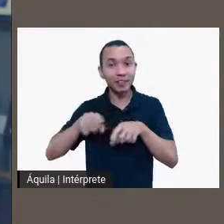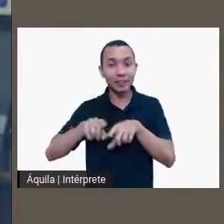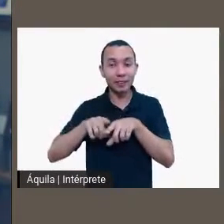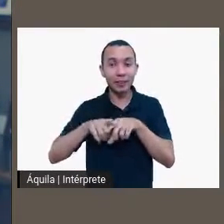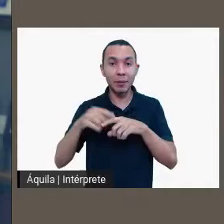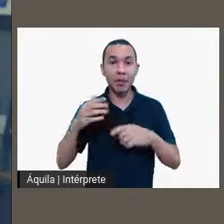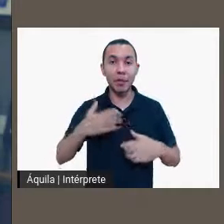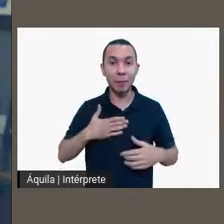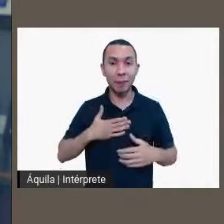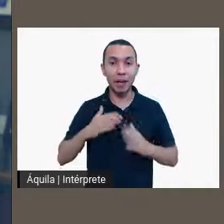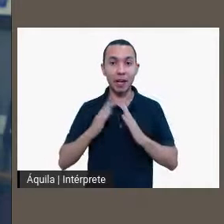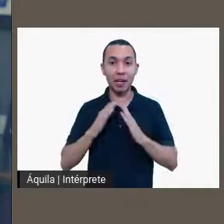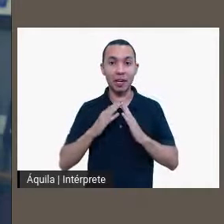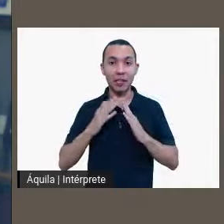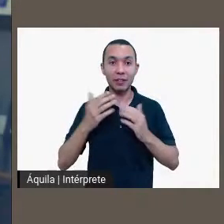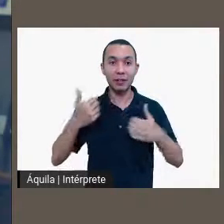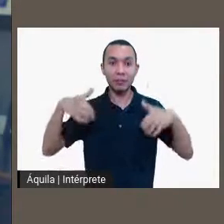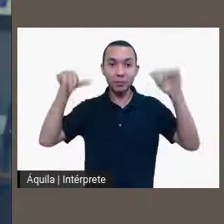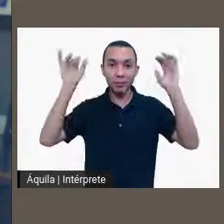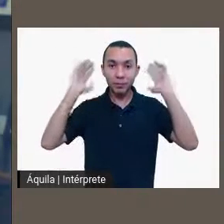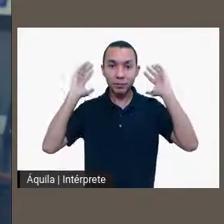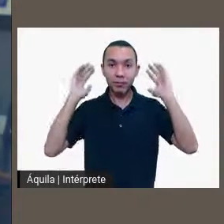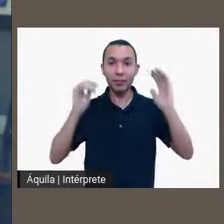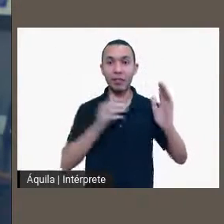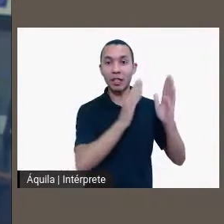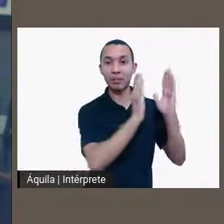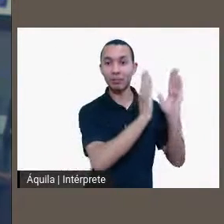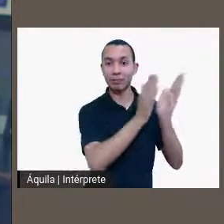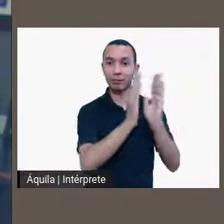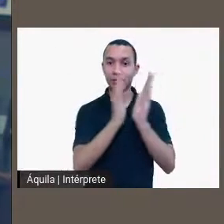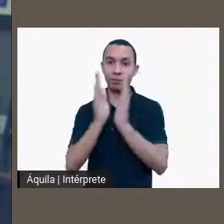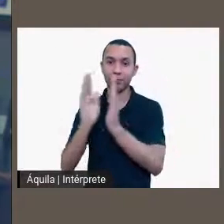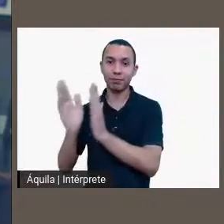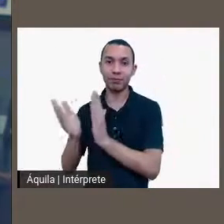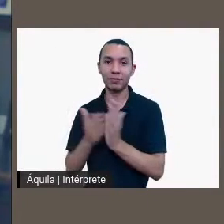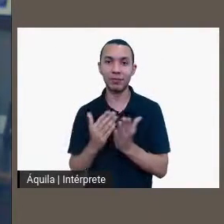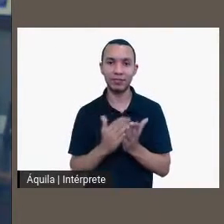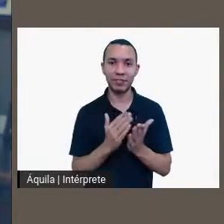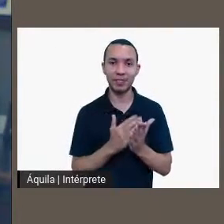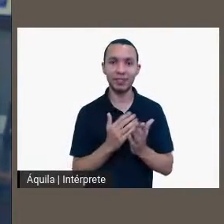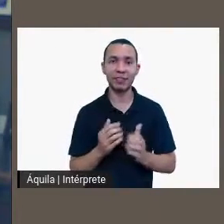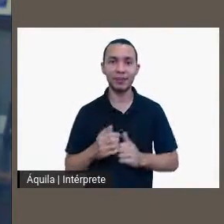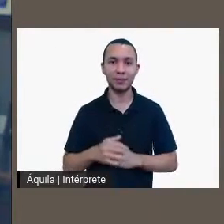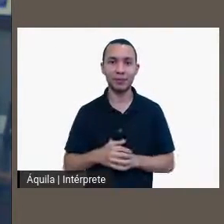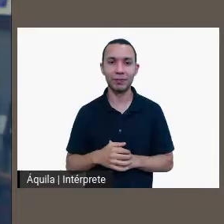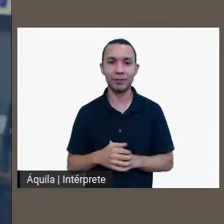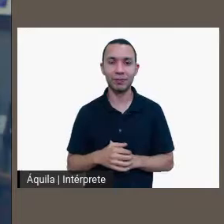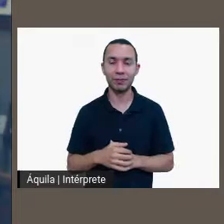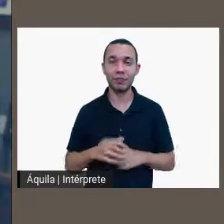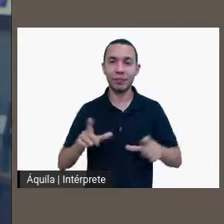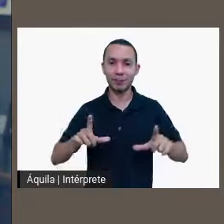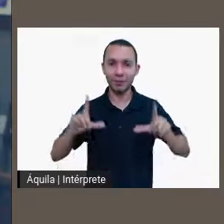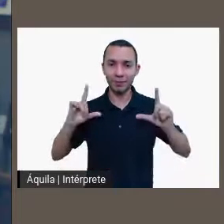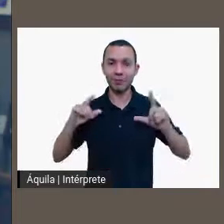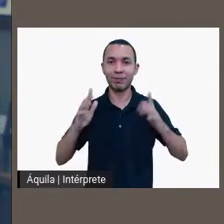fundo, estantes com livros. Então, feita a audiodescrição, eu vou começar agora